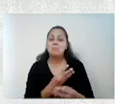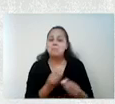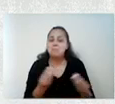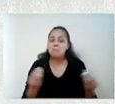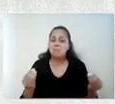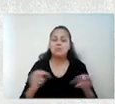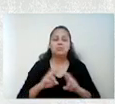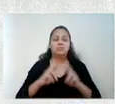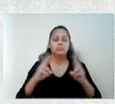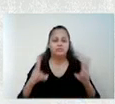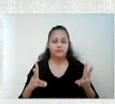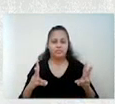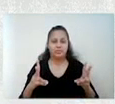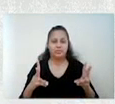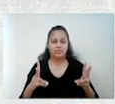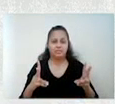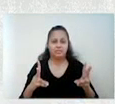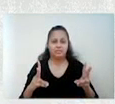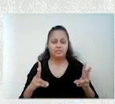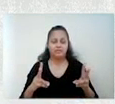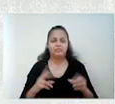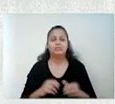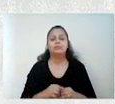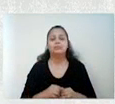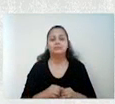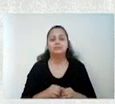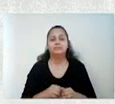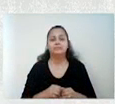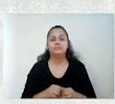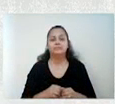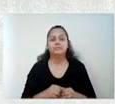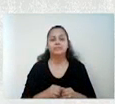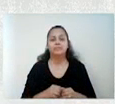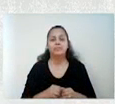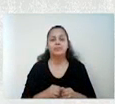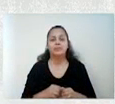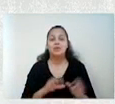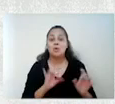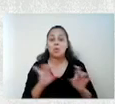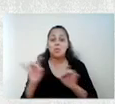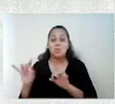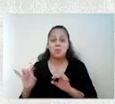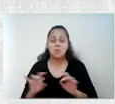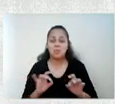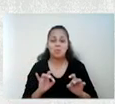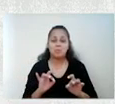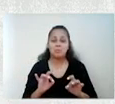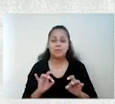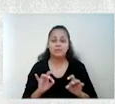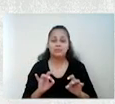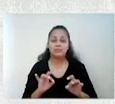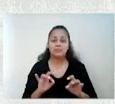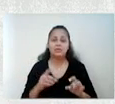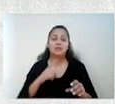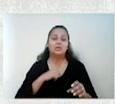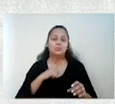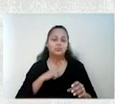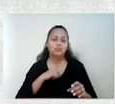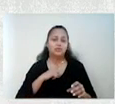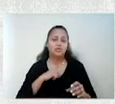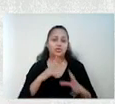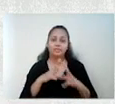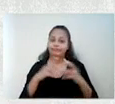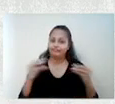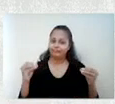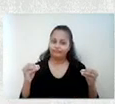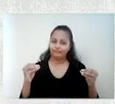diferentes das que existiam no período da Antiguidade. Quanto ao renascimento comercial, ele passa a ideia de que o comércio tinha desaparecido